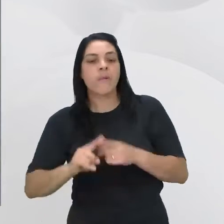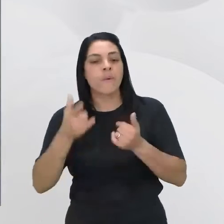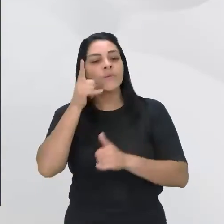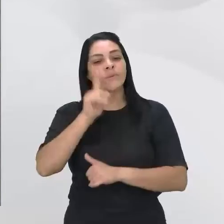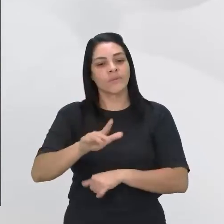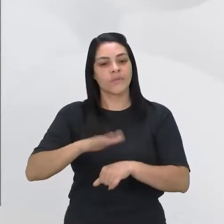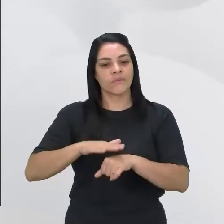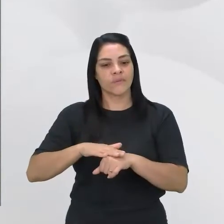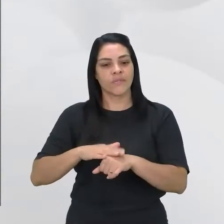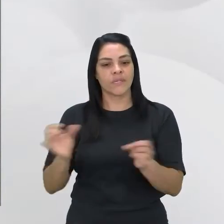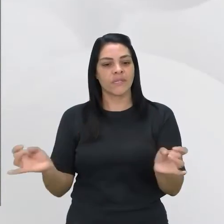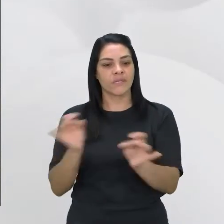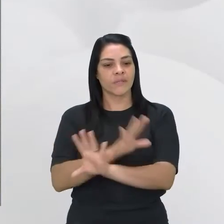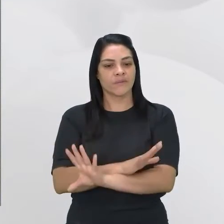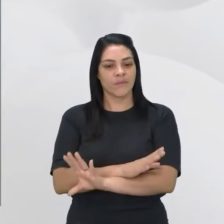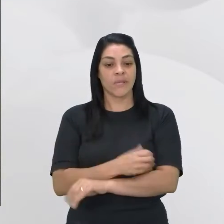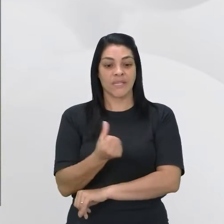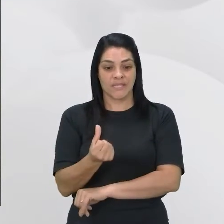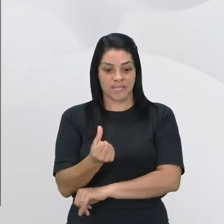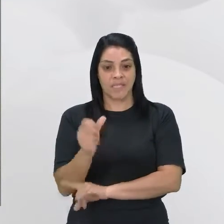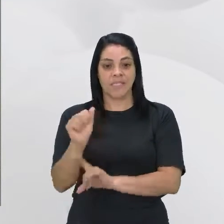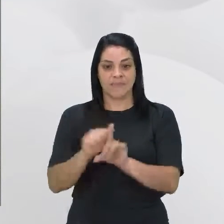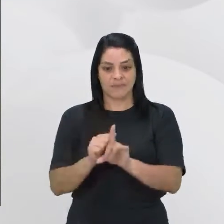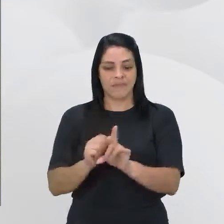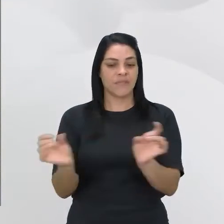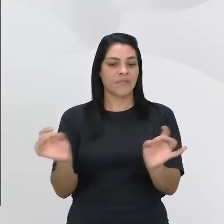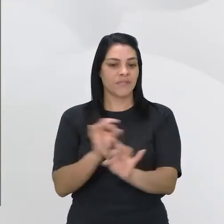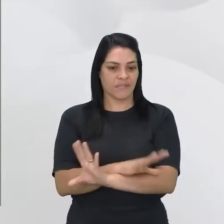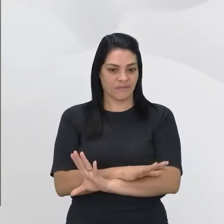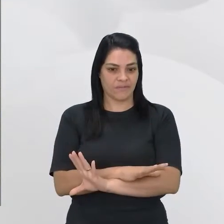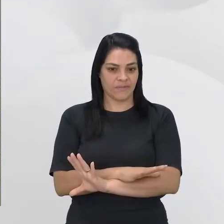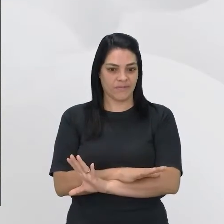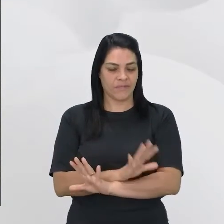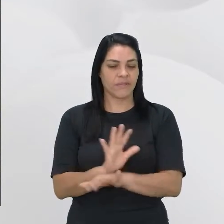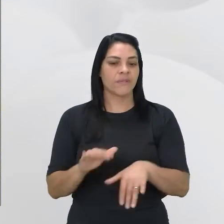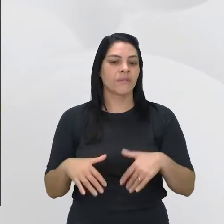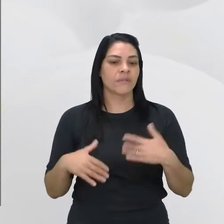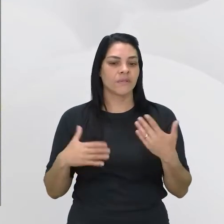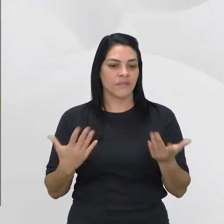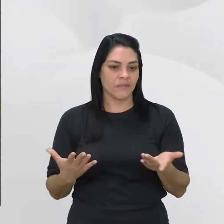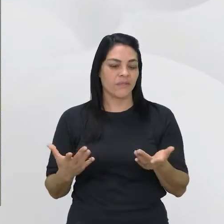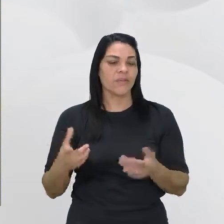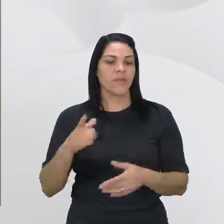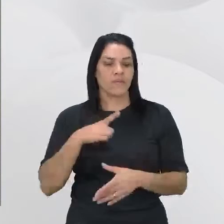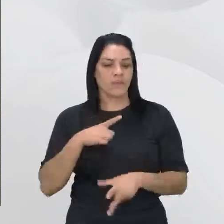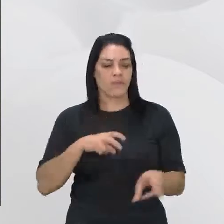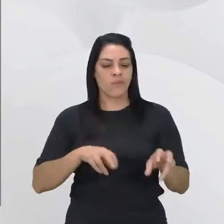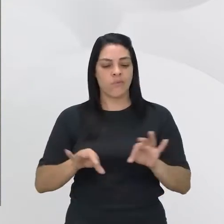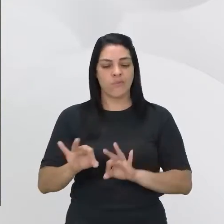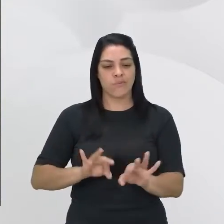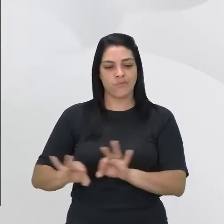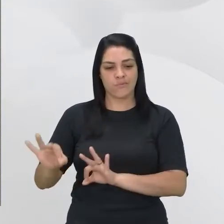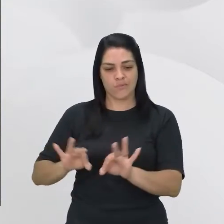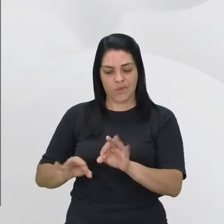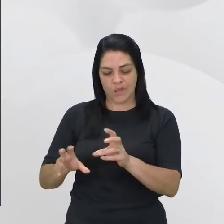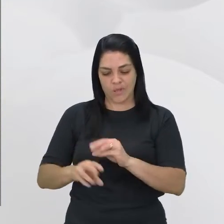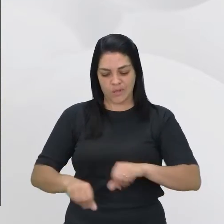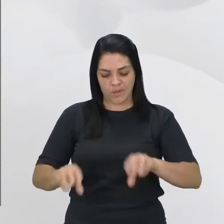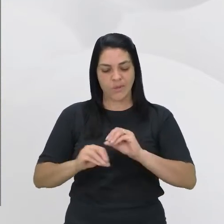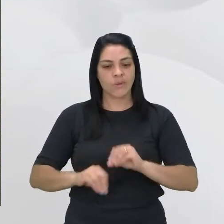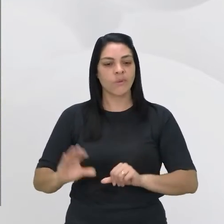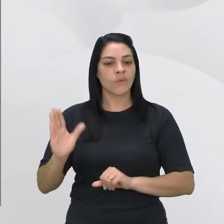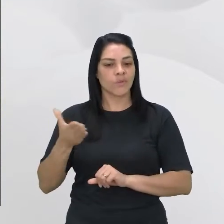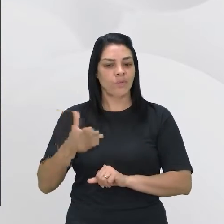e o depois, 6 meses depois só, né? Então, depois de revolver o solo e trazer as mudas, já deu